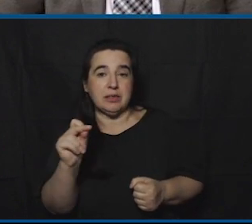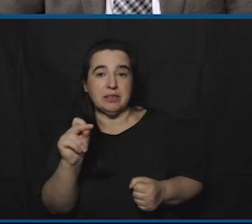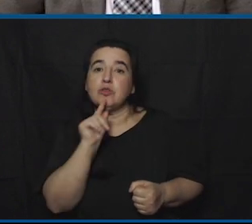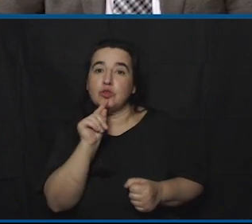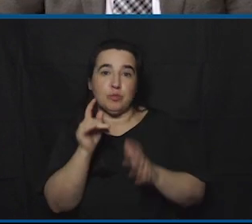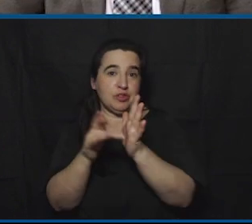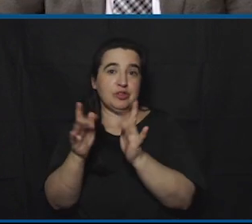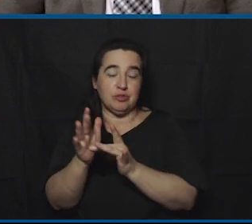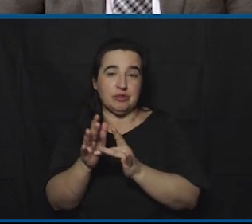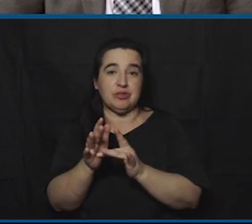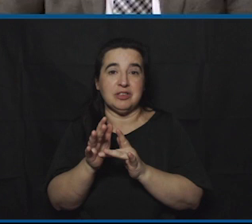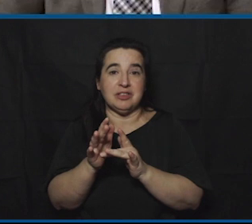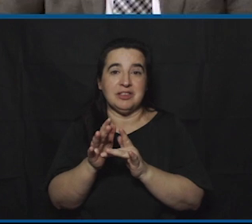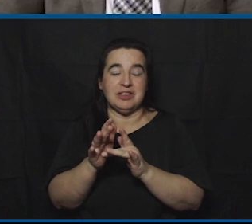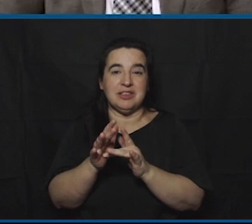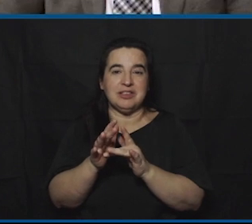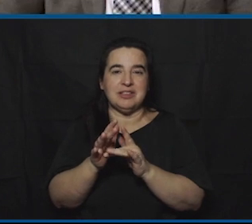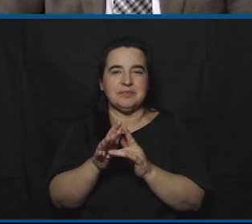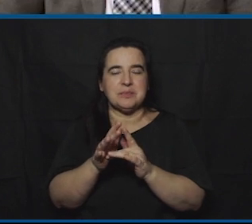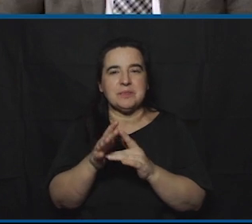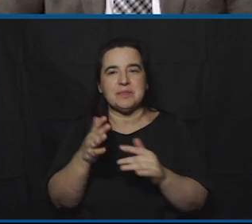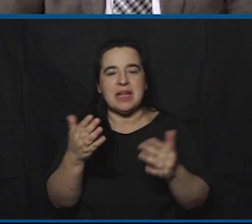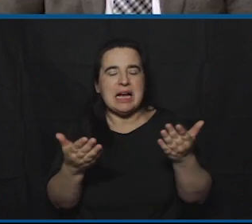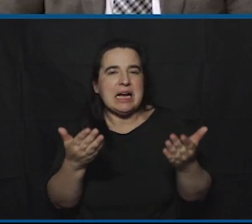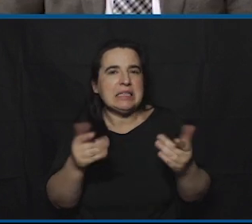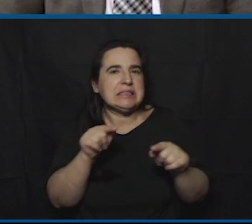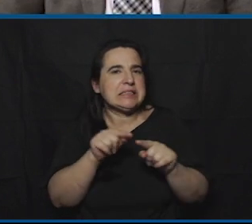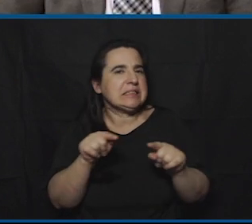nome de Jesus também, veremos. Há aqui também